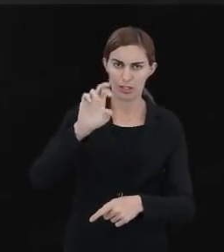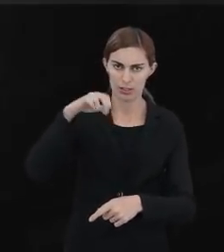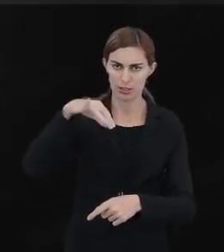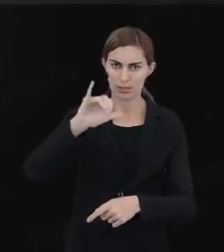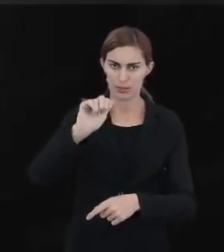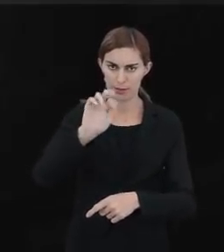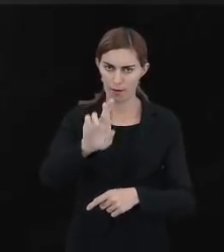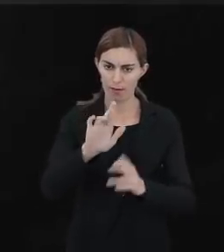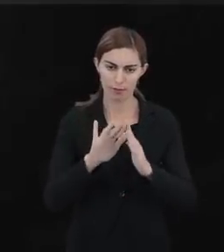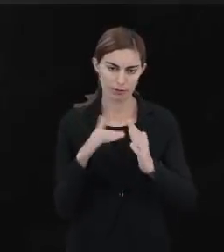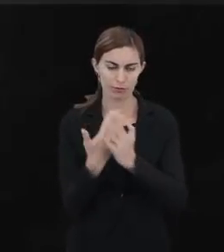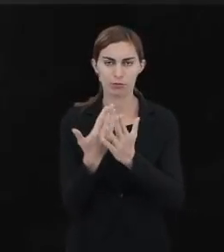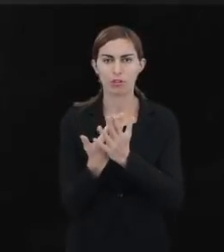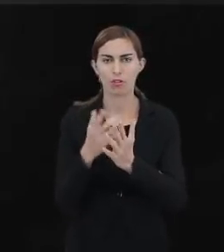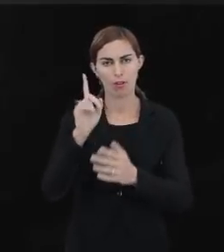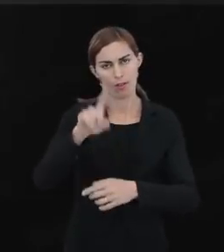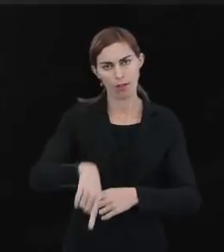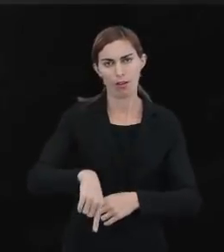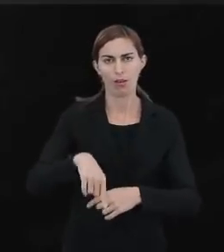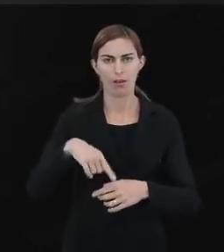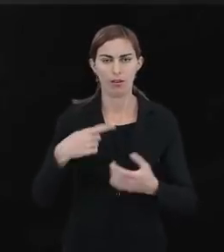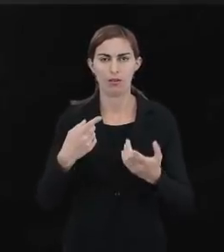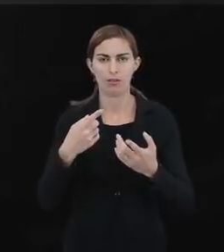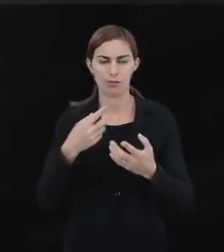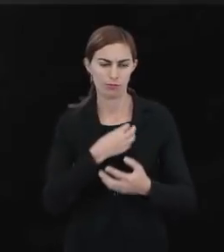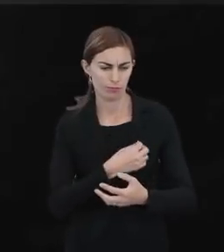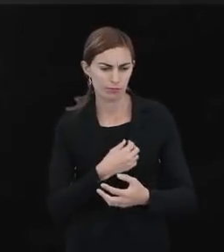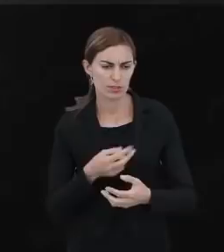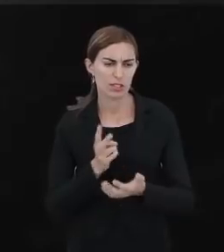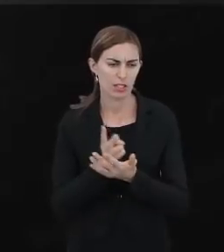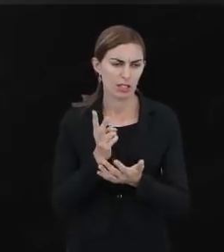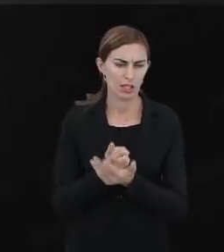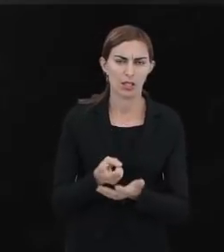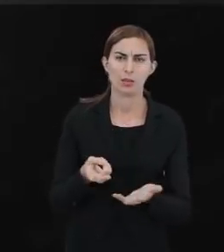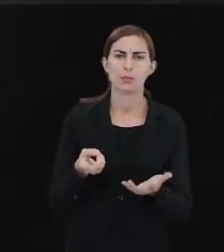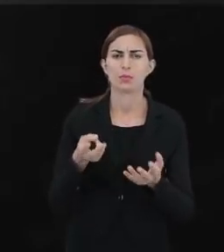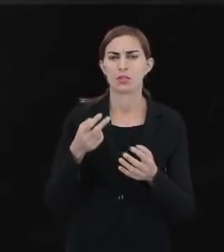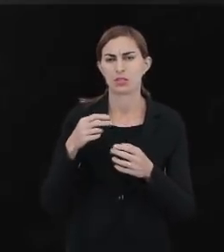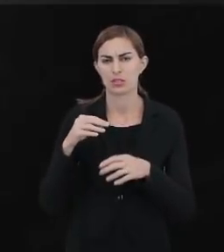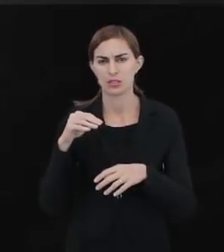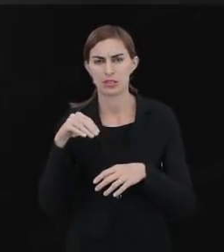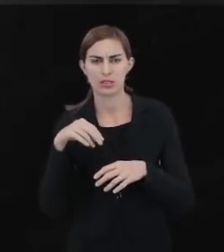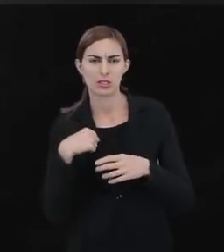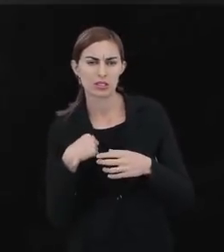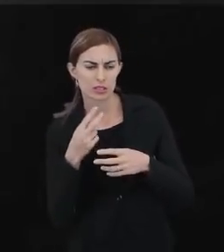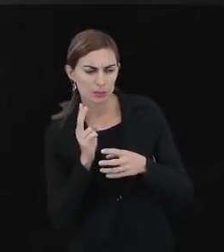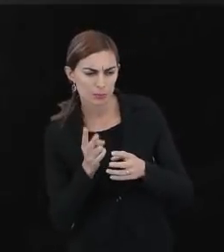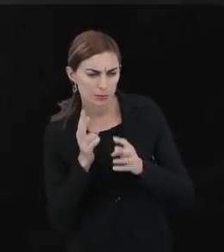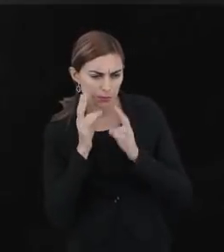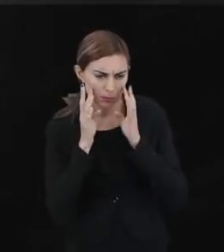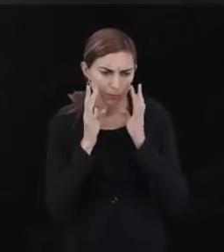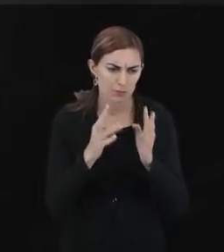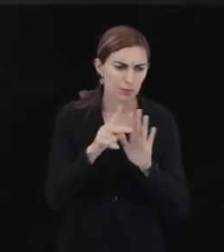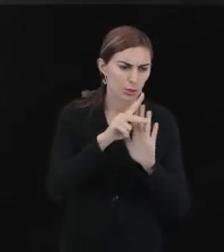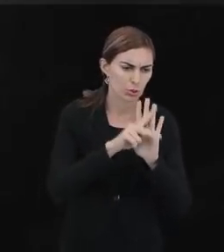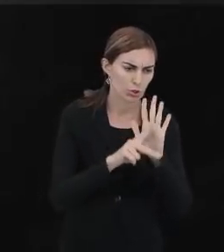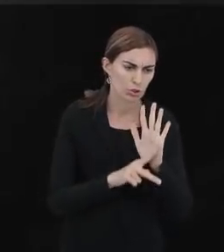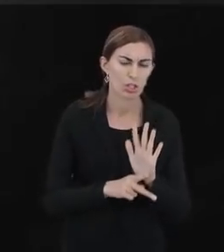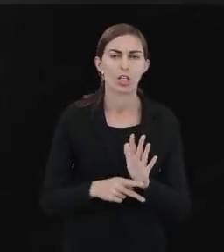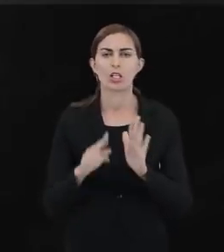escola é você está envolvido em dólares em leis em